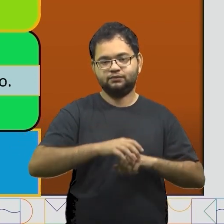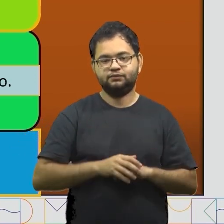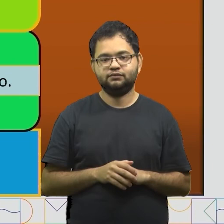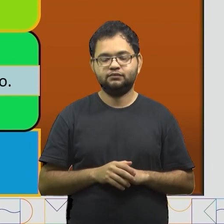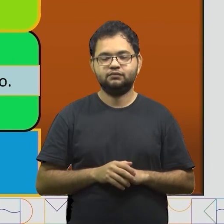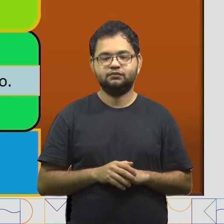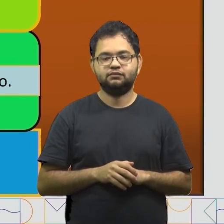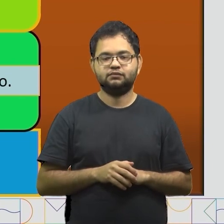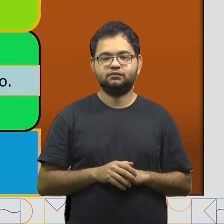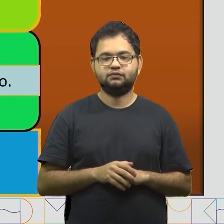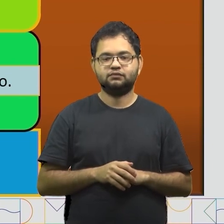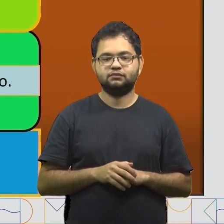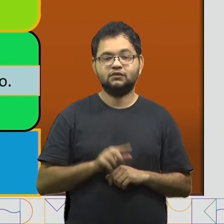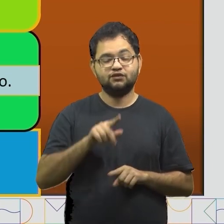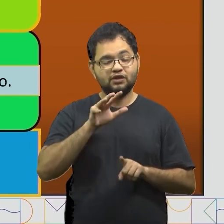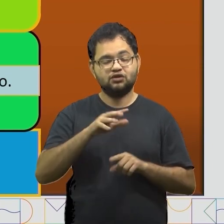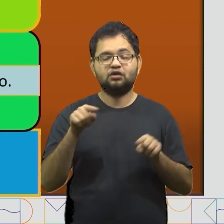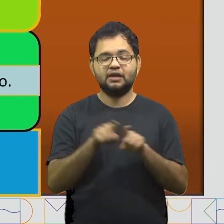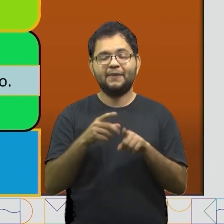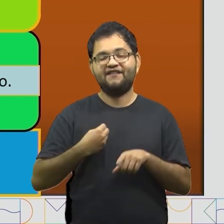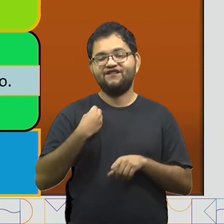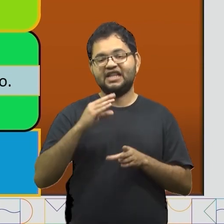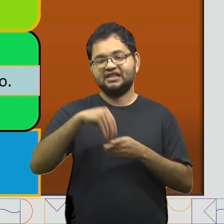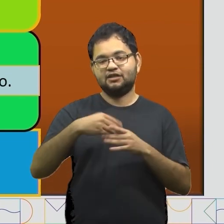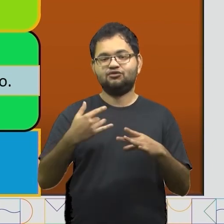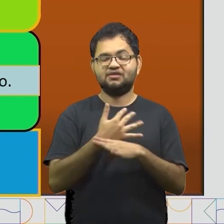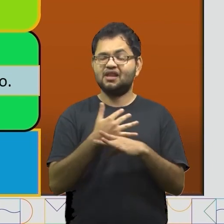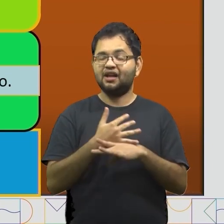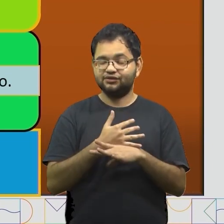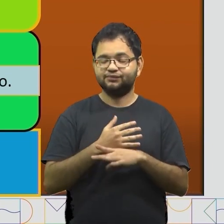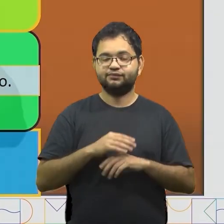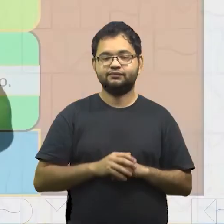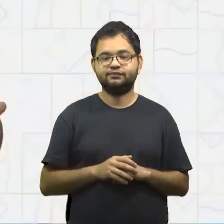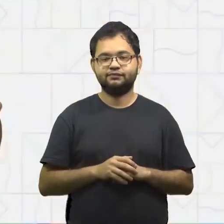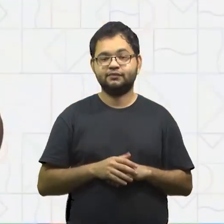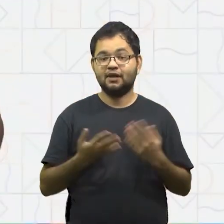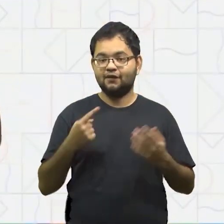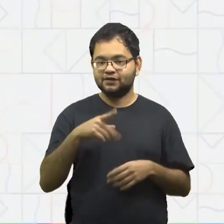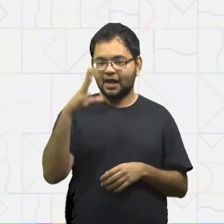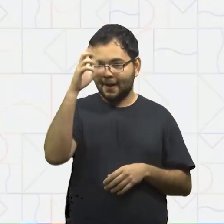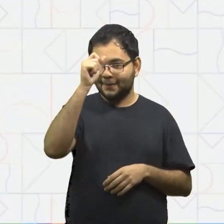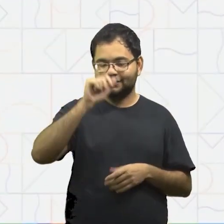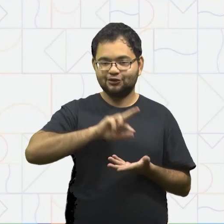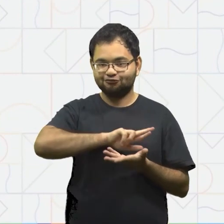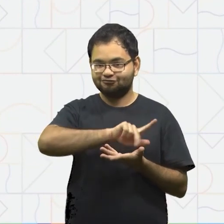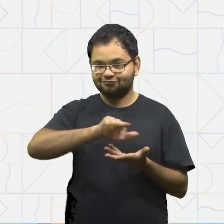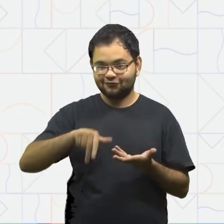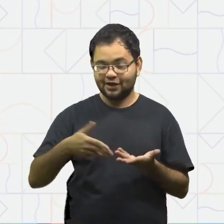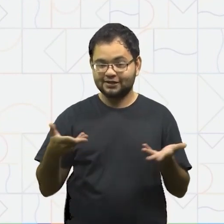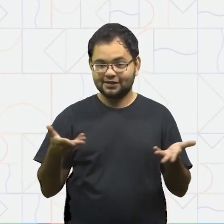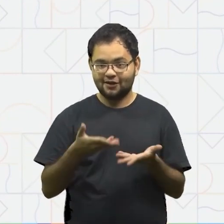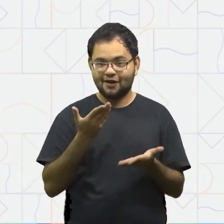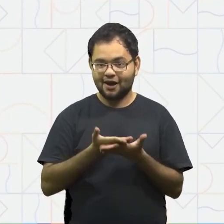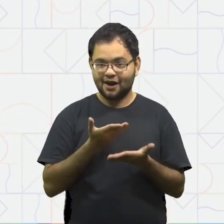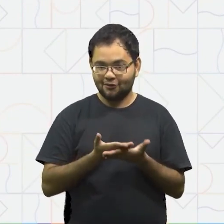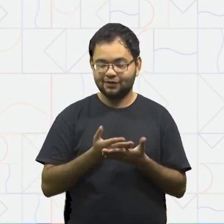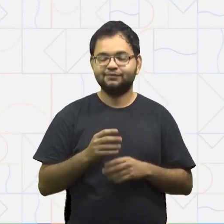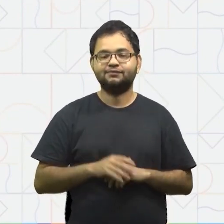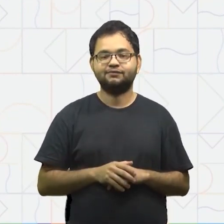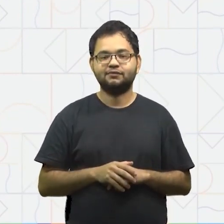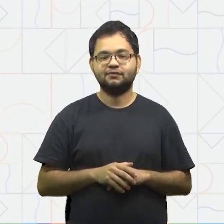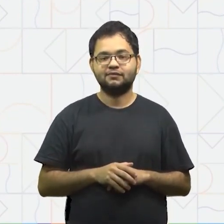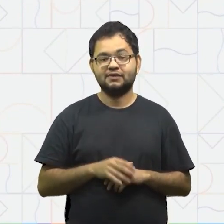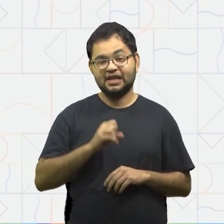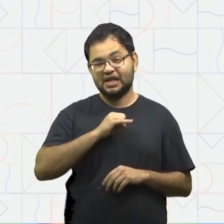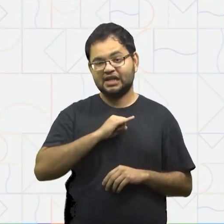dinamizando a vida comercial das cidades ao redor de todo mundo e aí aprendeu bastante com essa aula de hoje